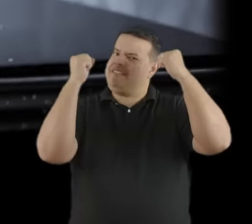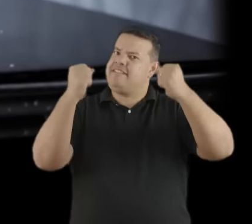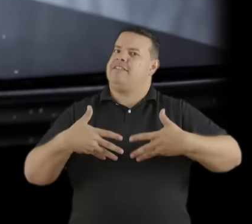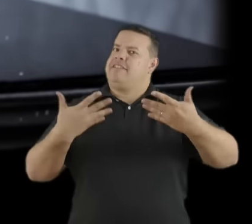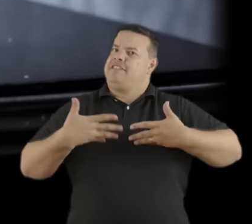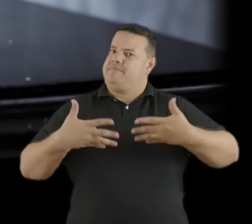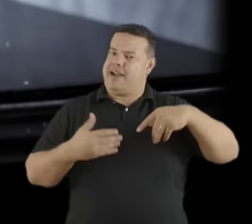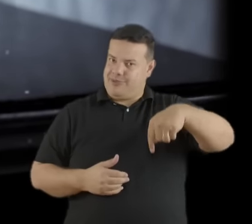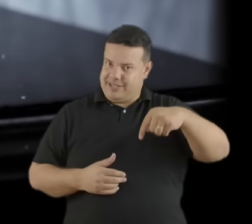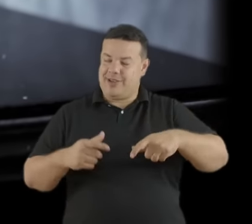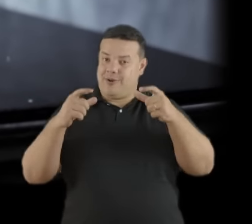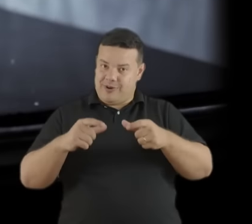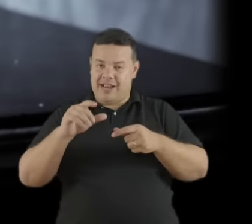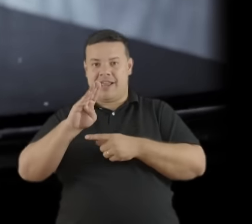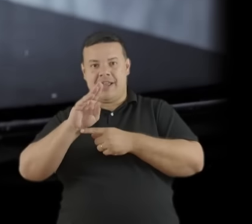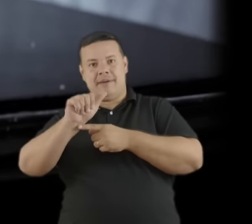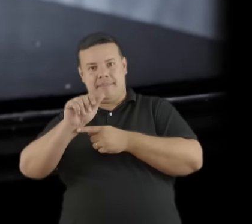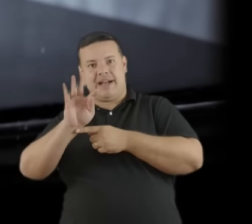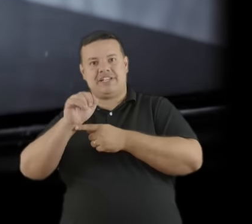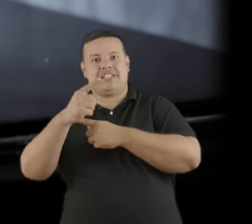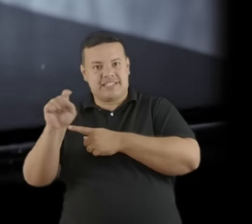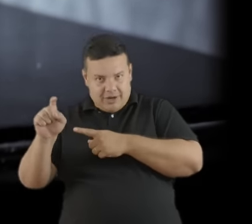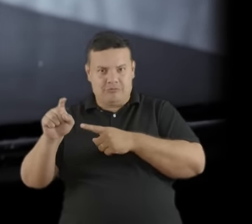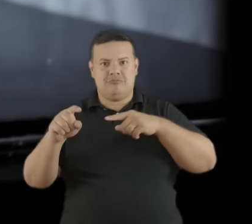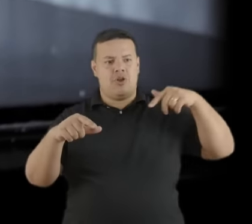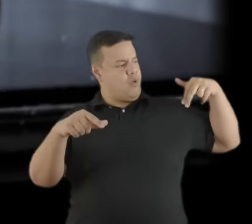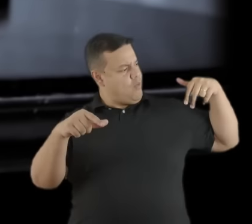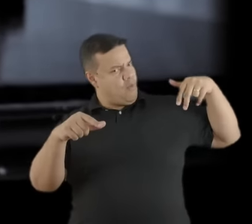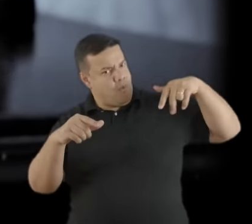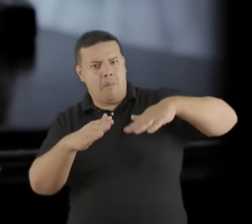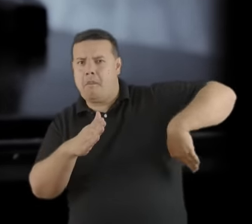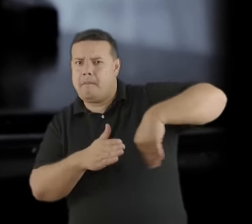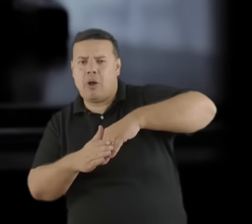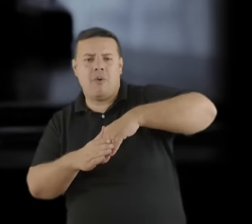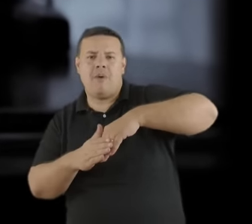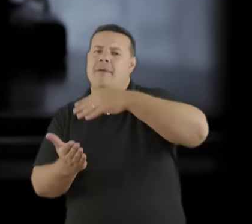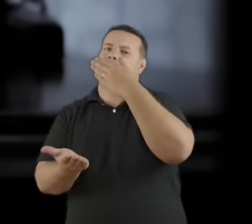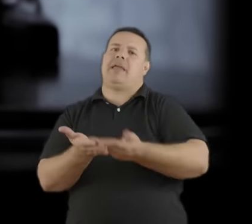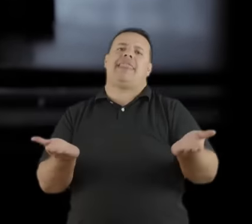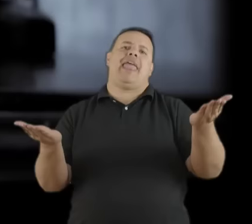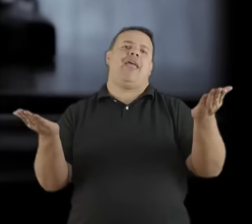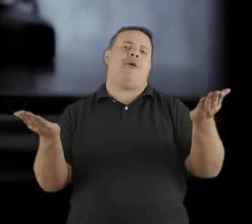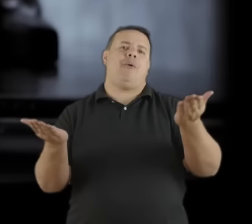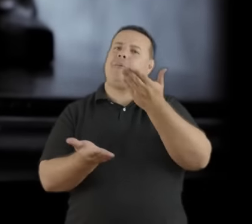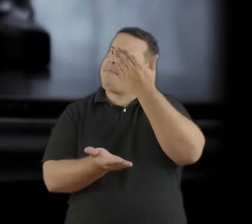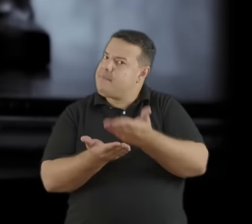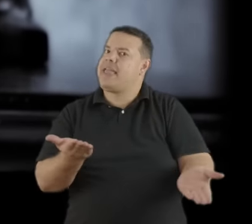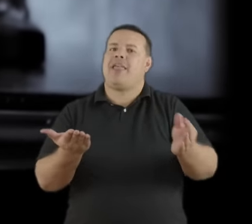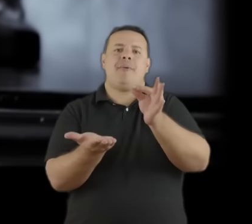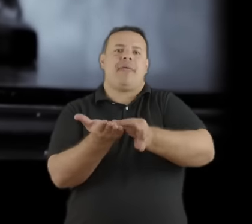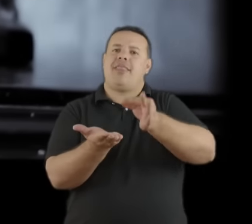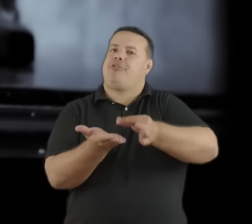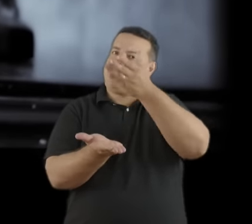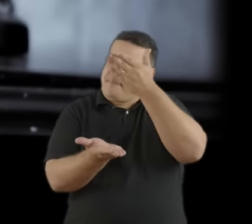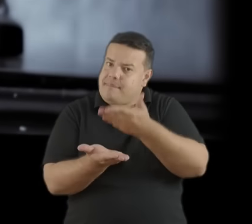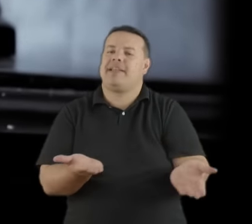de alegria aqui no Batistão. Vamos distância, Zé Maria. Vai pra bola, correu. Perdeu! Perdeu a penalidade